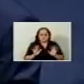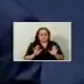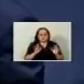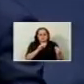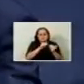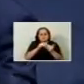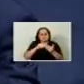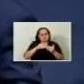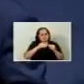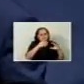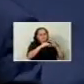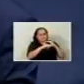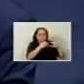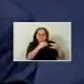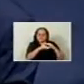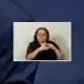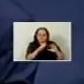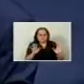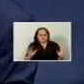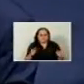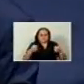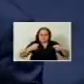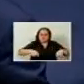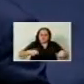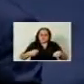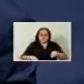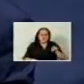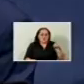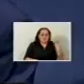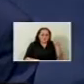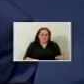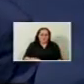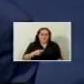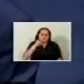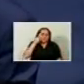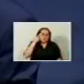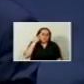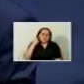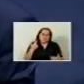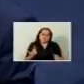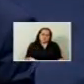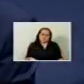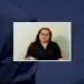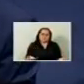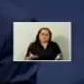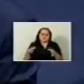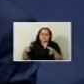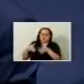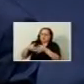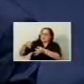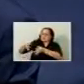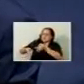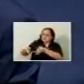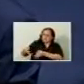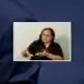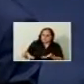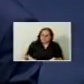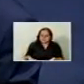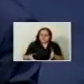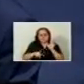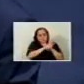o diálogo que é necessário entre o Legislativo e Executivo.